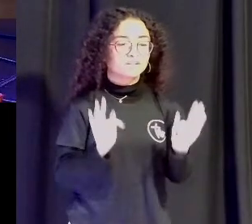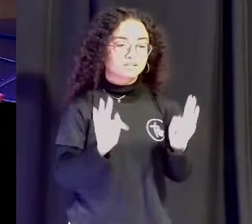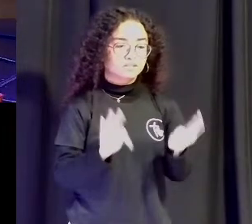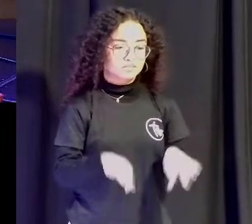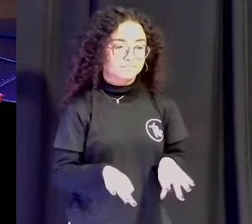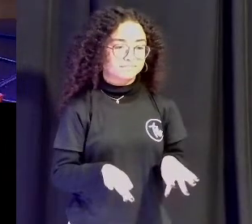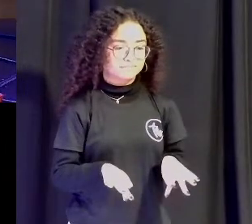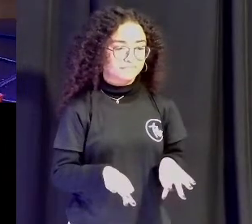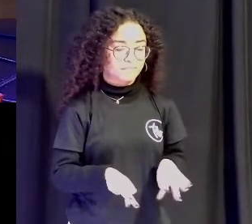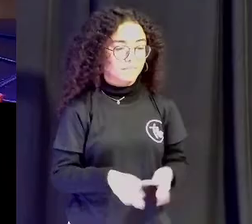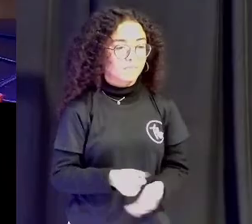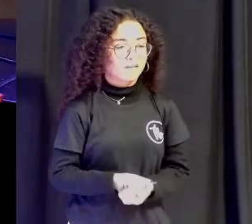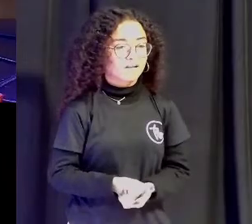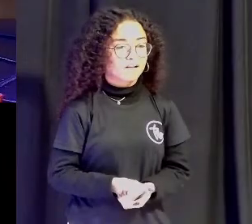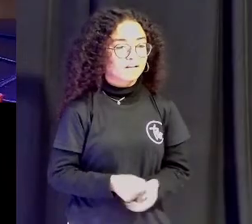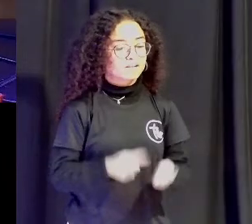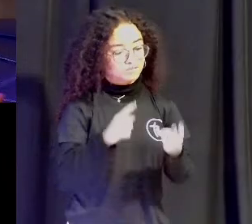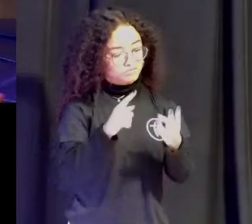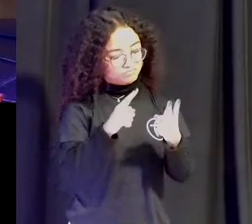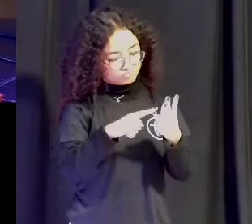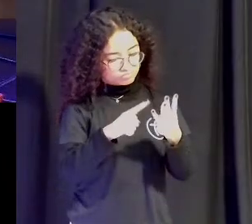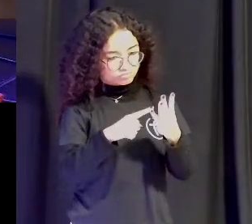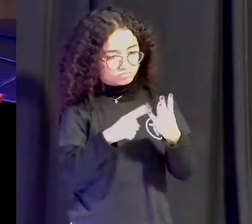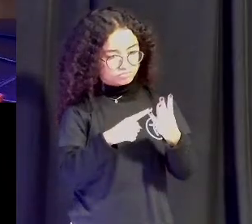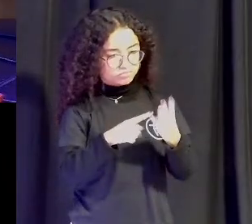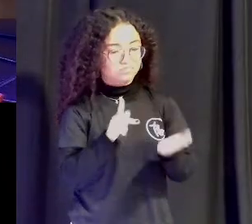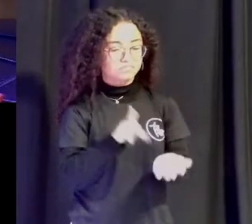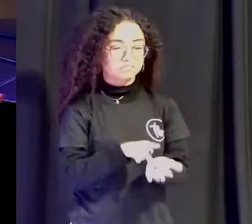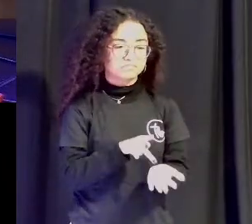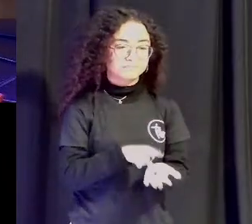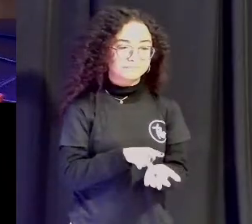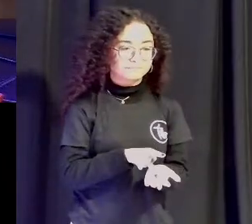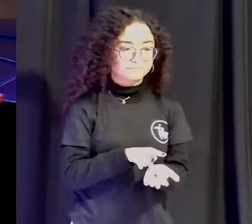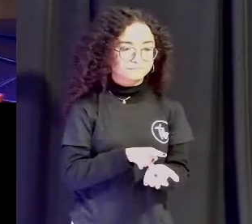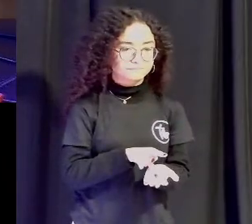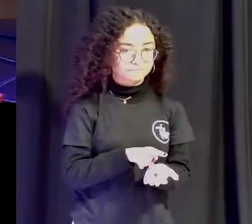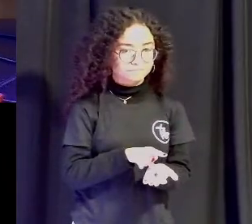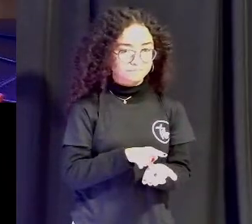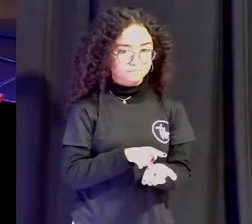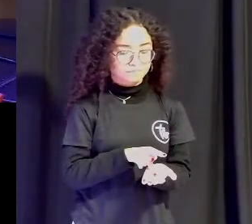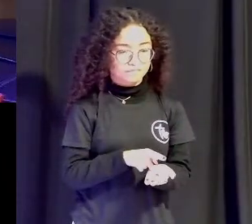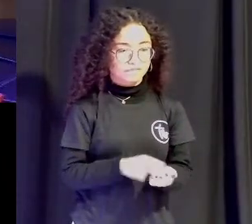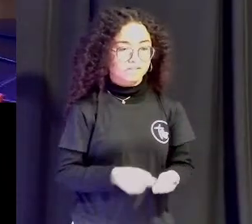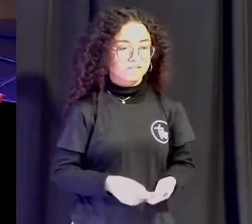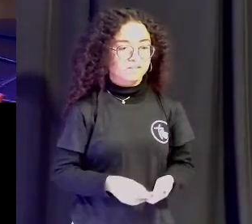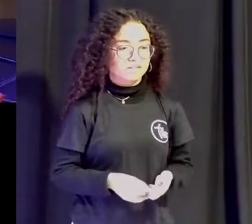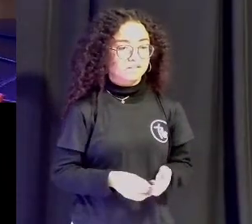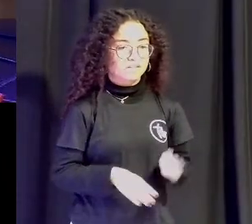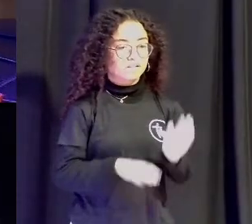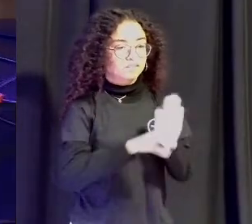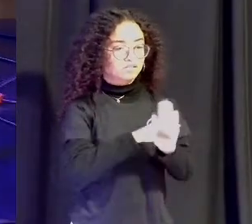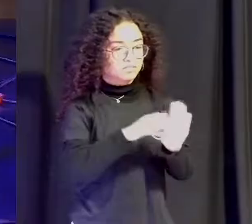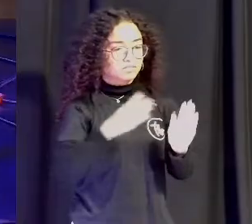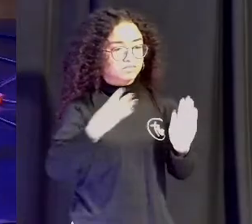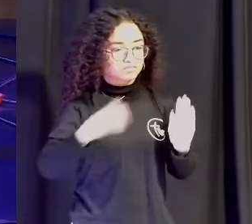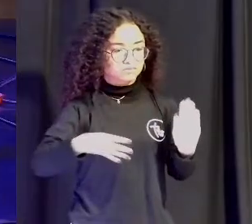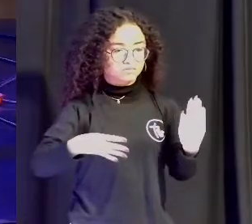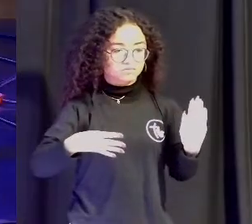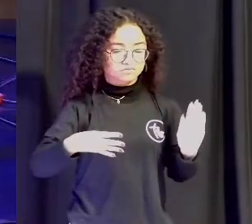então, eles vão trazer uma quarta verdade que nós encontramos aqui no capítulo 4.